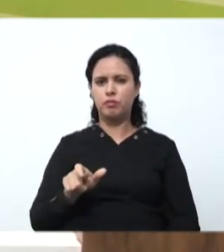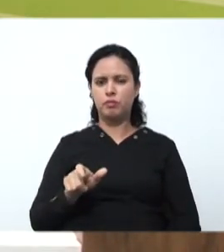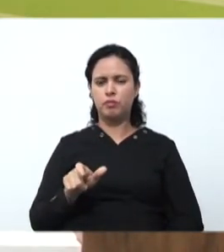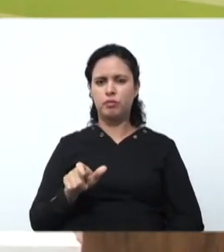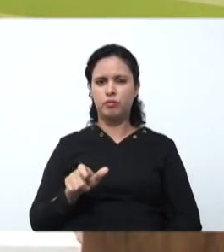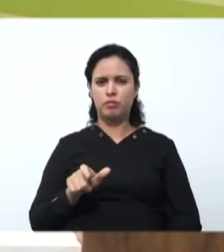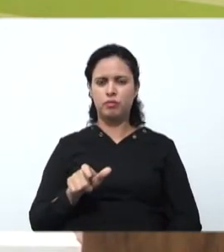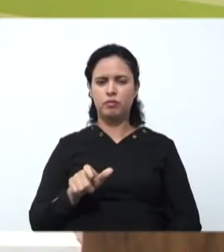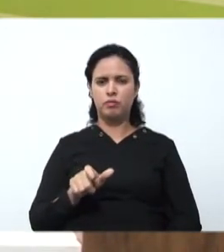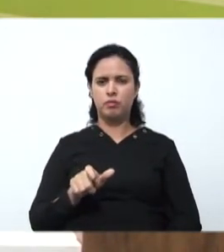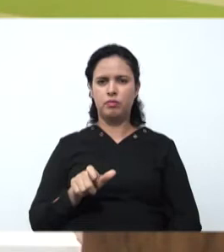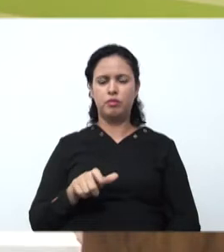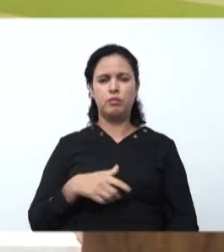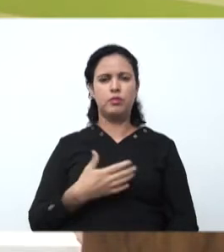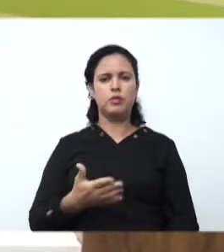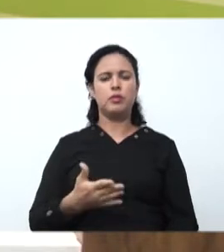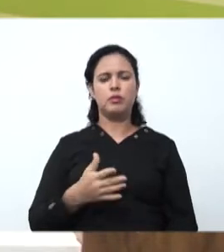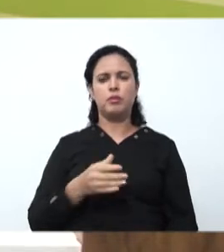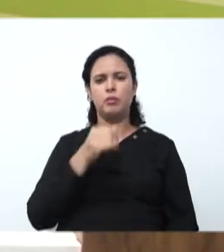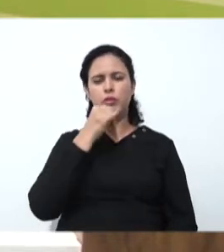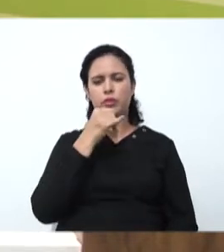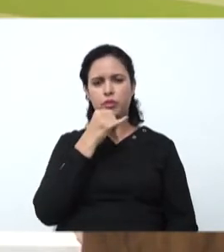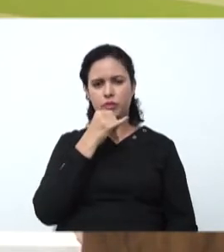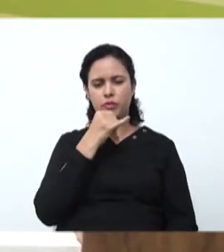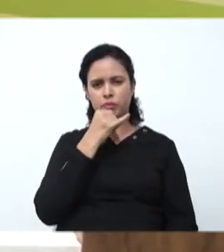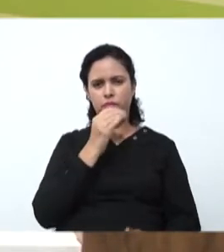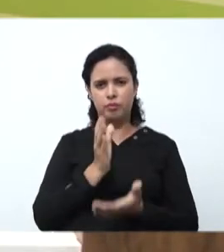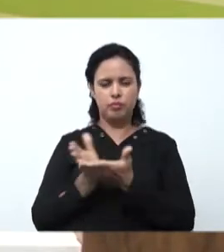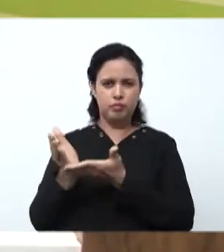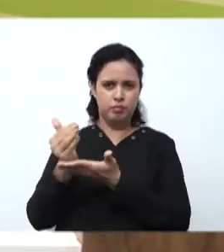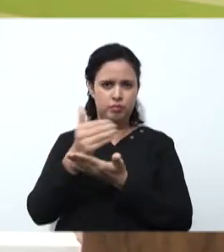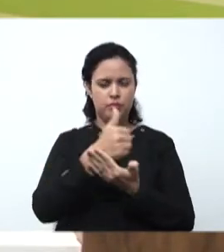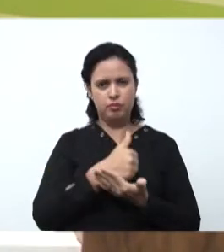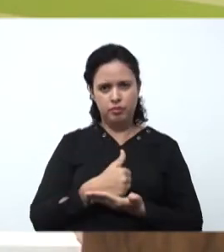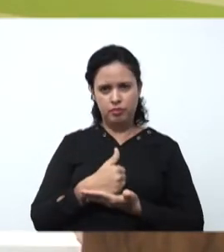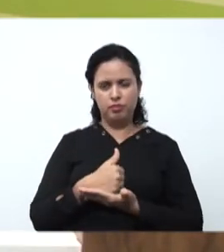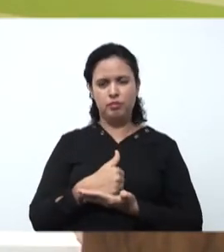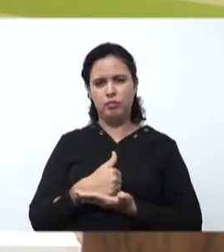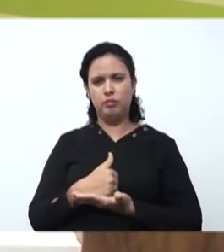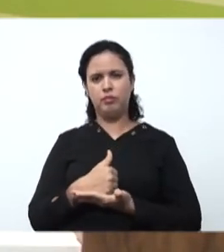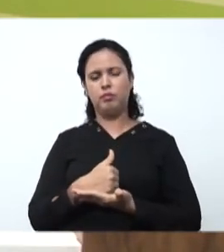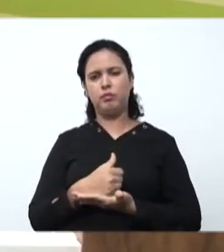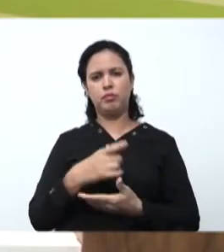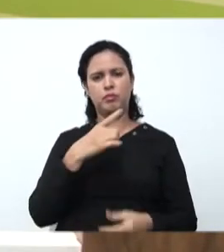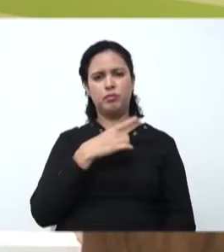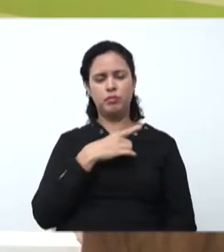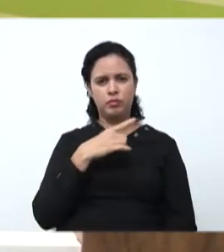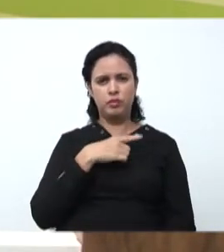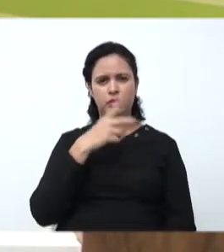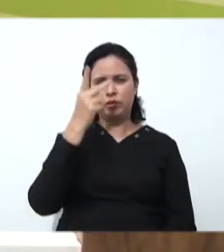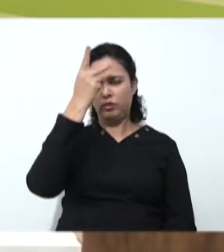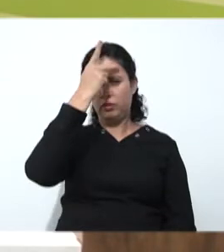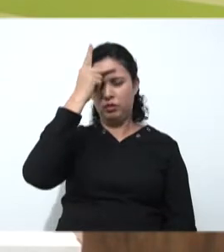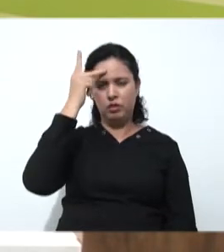questão quando a gente trata da questão da coleta dos materiais recicláveis, nós temos desde as pessoas que estão nas